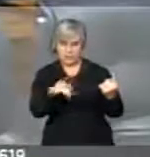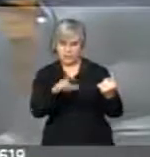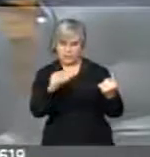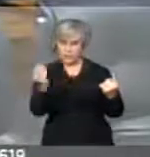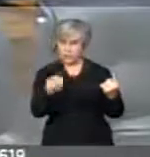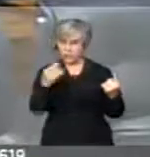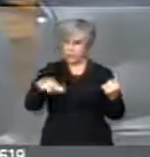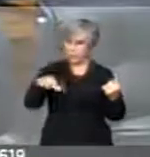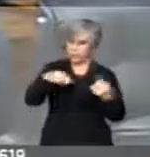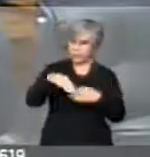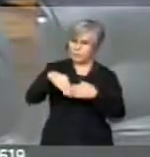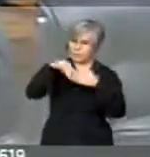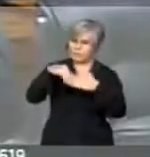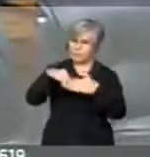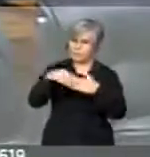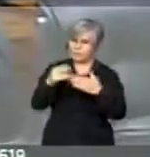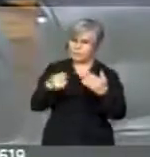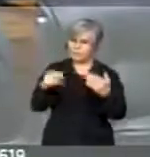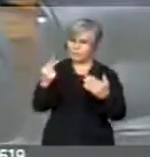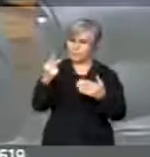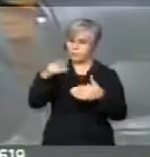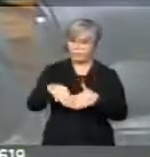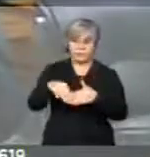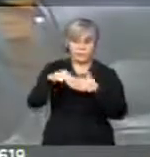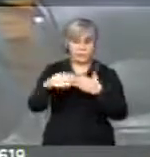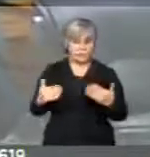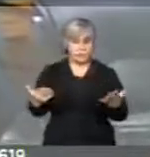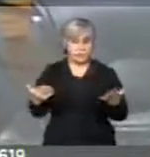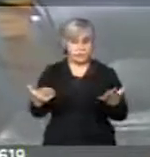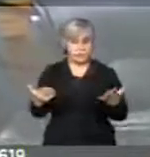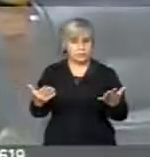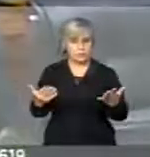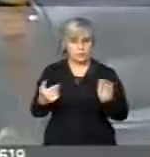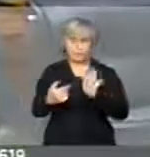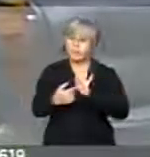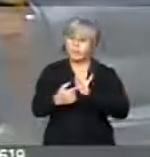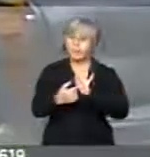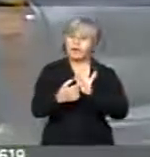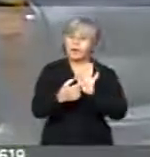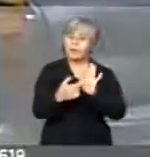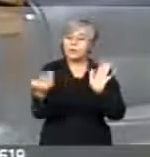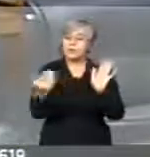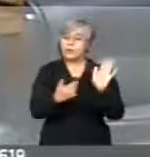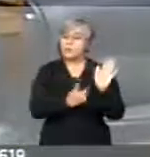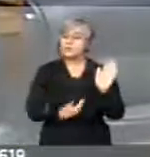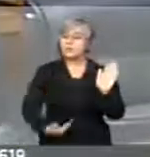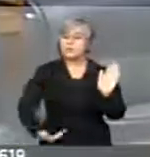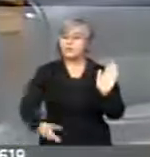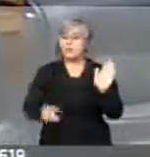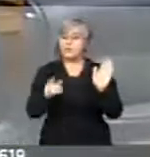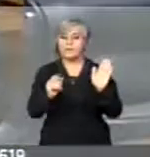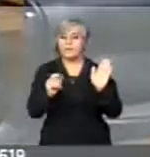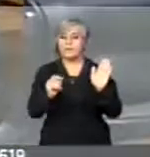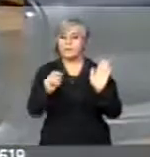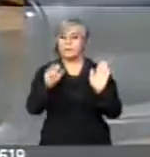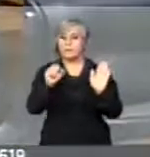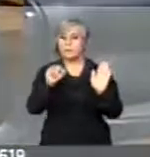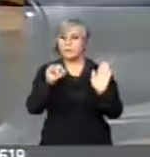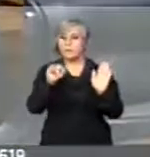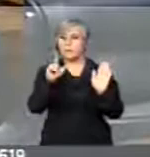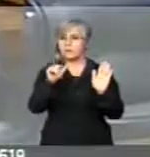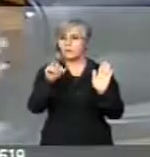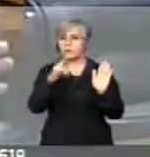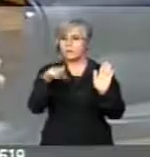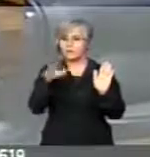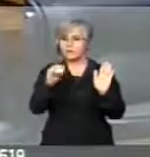como vice-líder. A verdade é que ele está mandando. O retrato do governo hoje é o Silvio Costa.